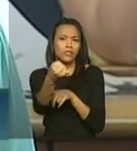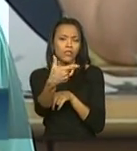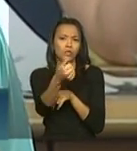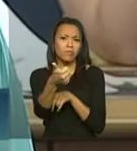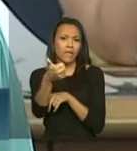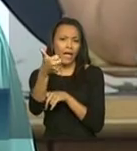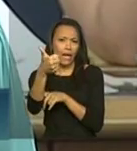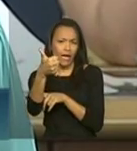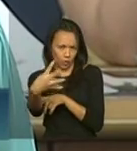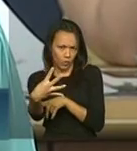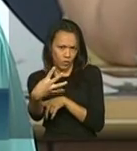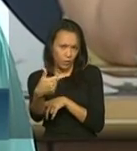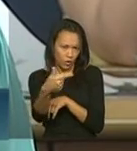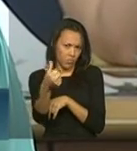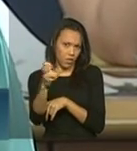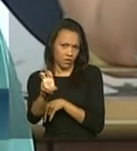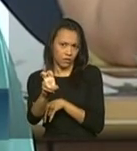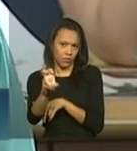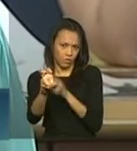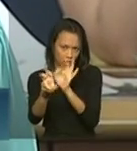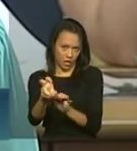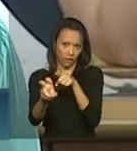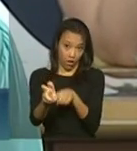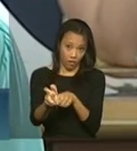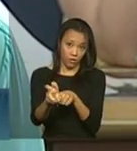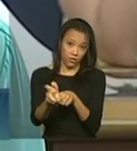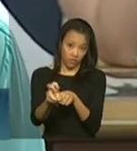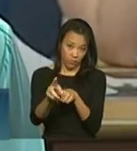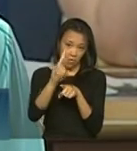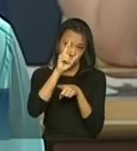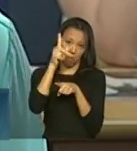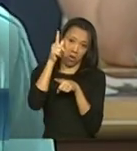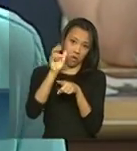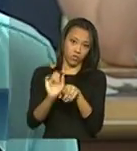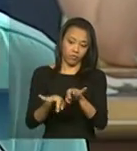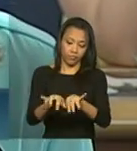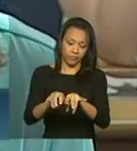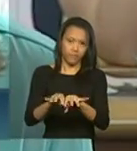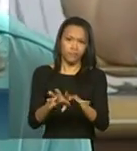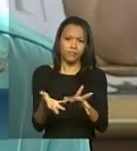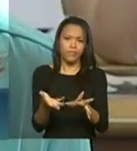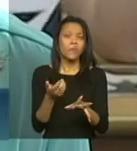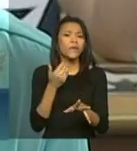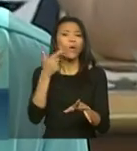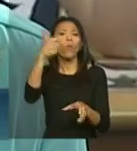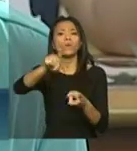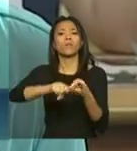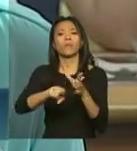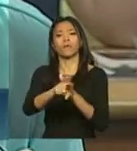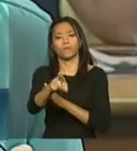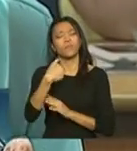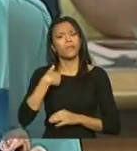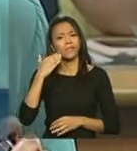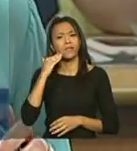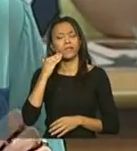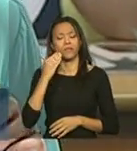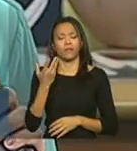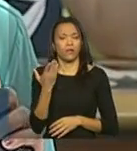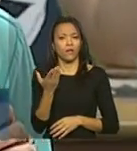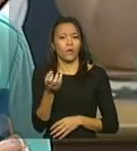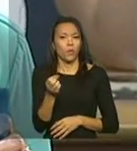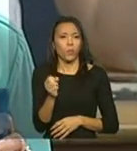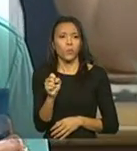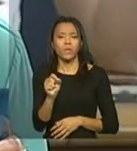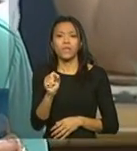2014, é 2015, né? É o correto isso. Foi só um erro de digitação. Isso. Queria entender também que tipo de